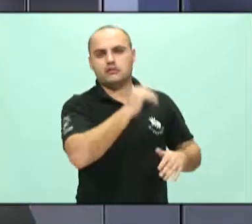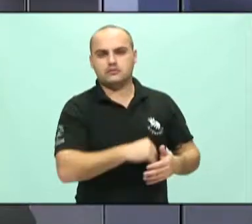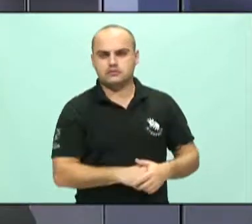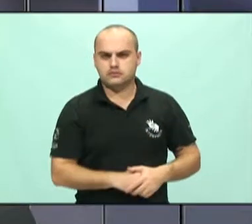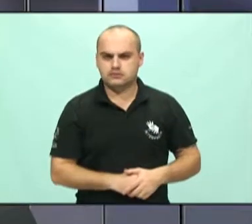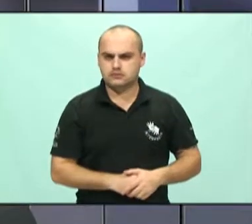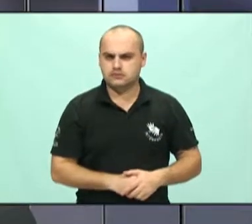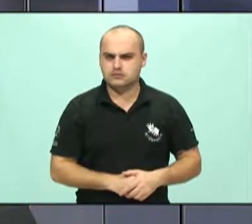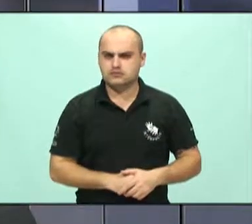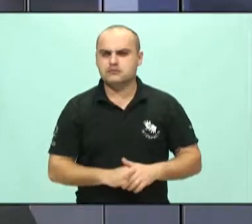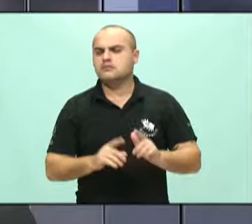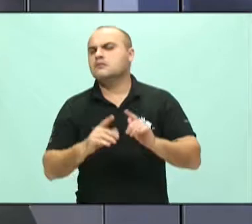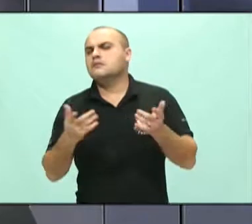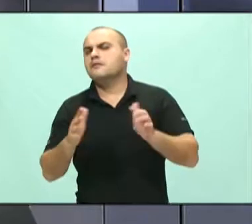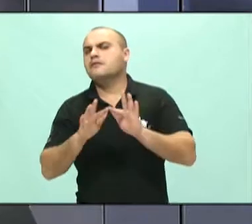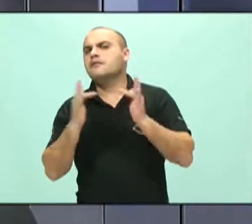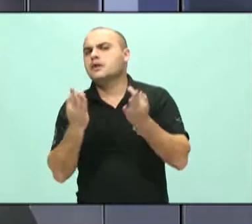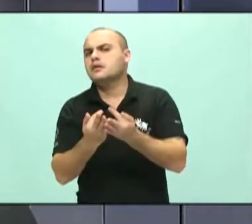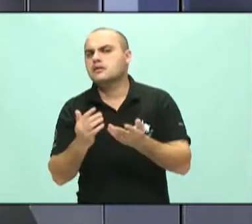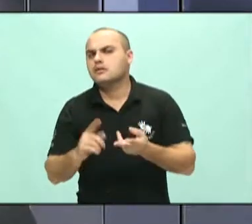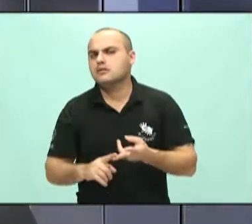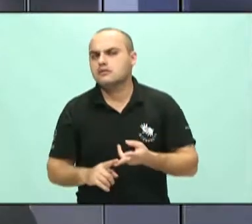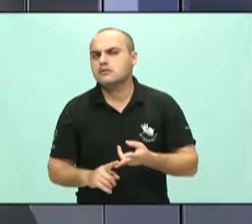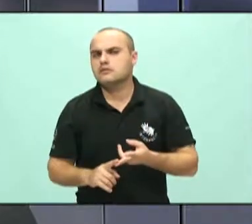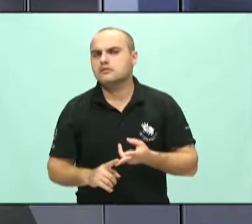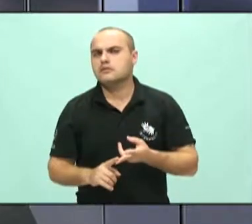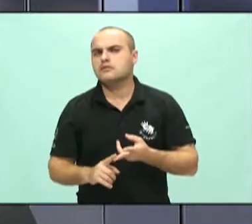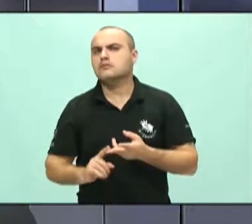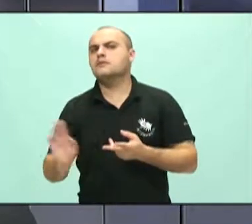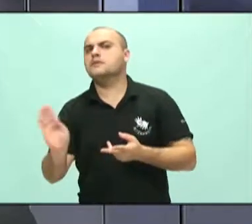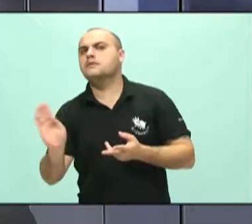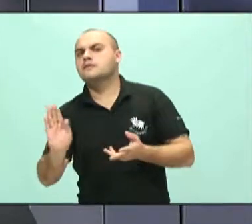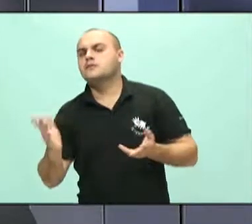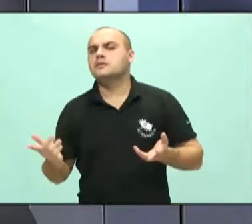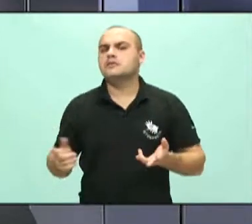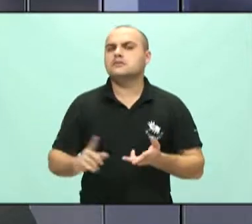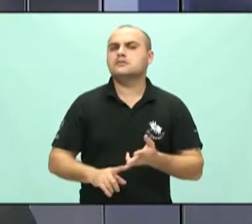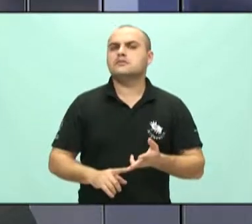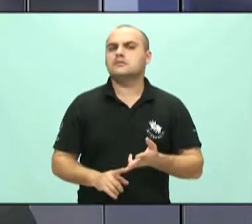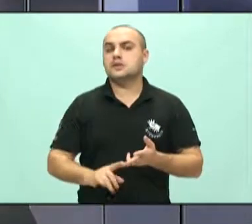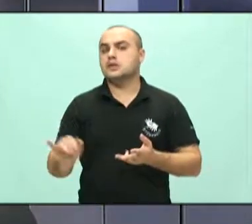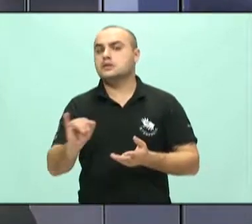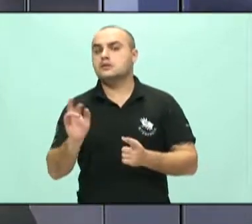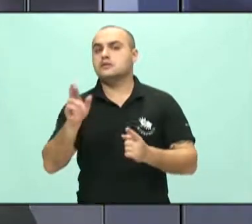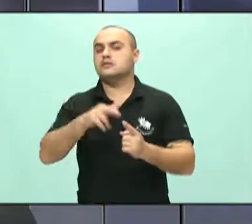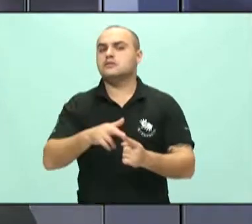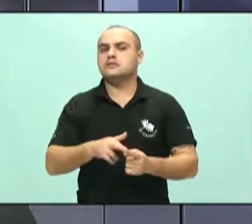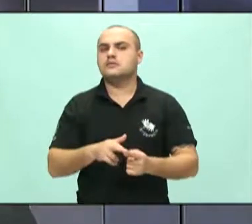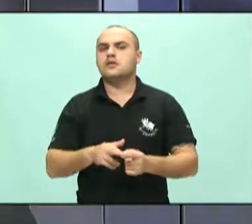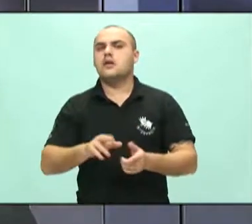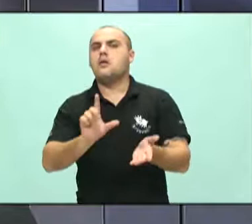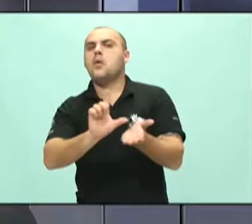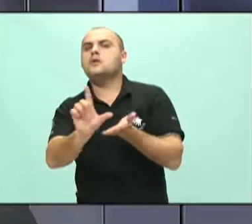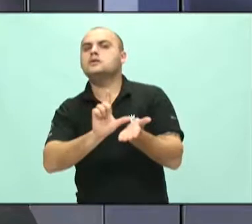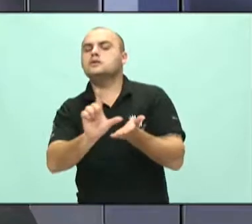famílias e a indústria e todo o beneficiamento que Itajaí é referência e toda a cadeia